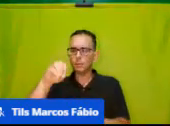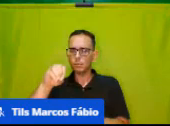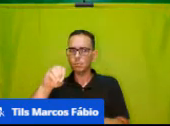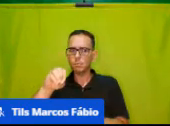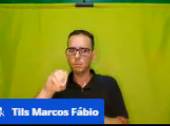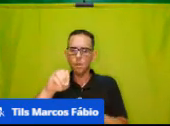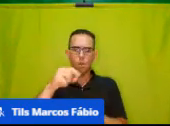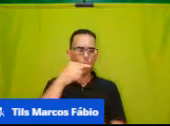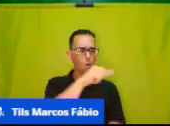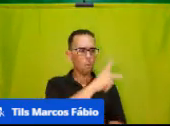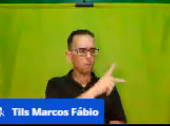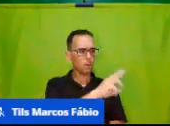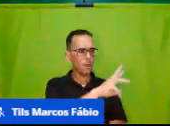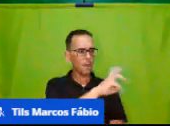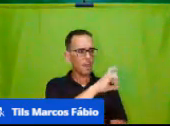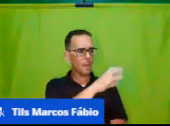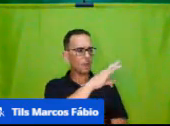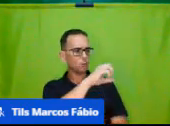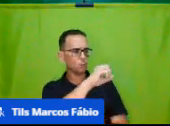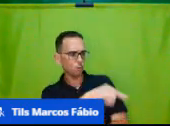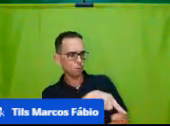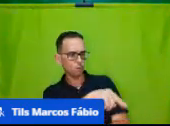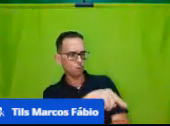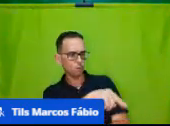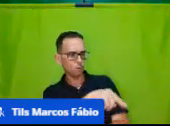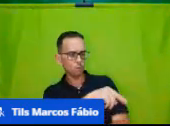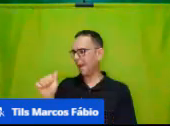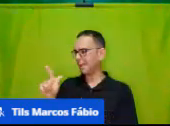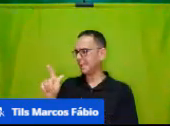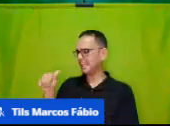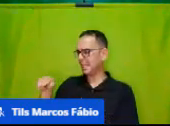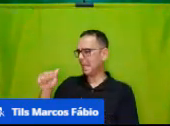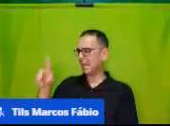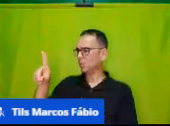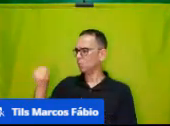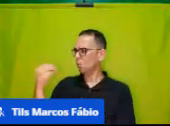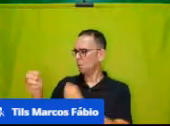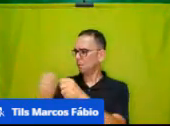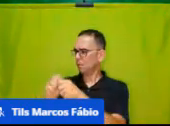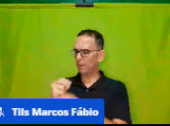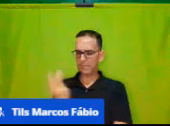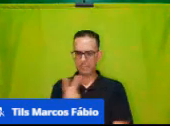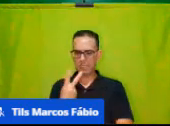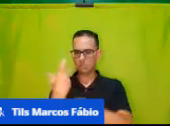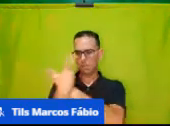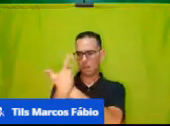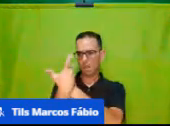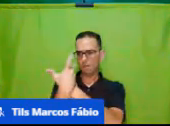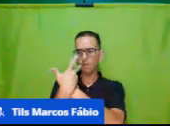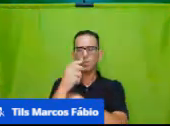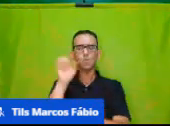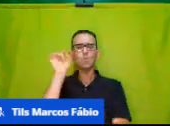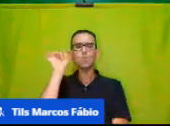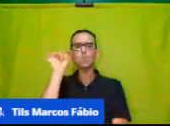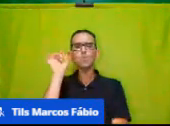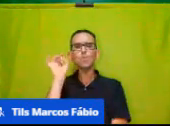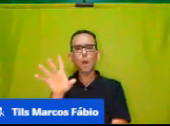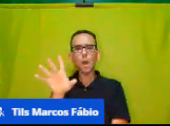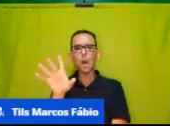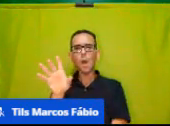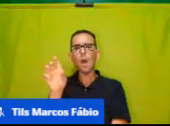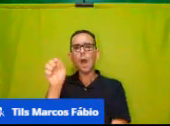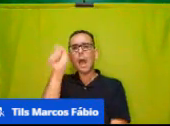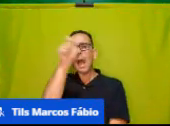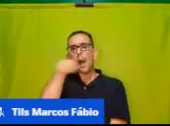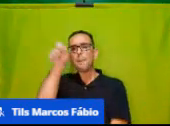Elton ou o Aguinaldo pudesse falar da questão de como que vocês gravam os vídeos de forma que apareça só a mão de vocês e o papel,